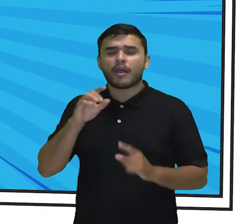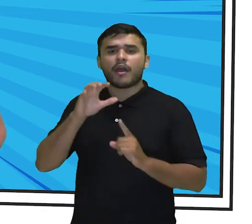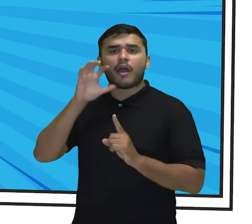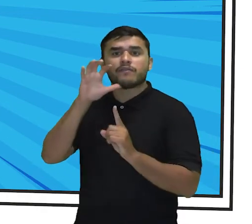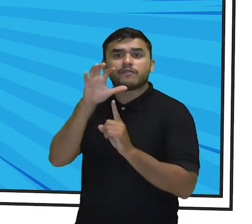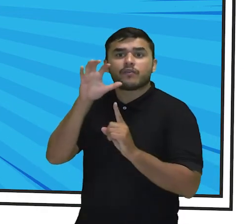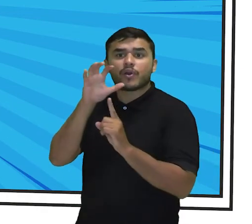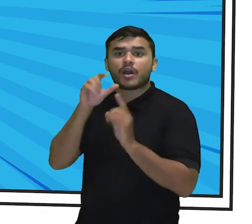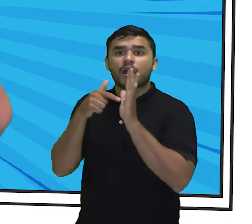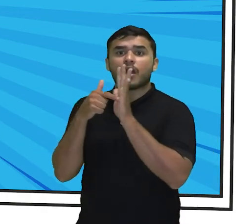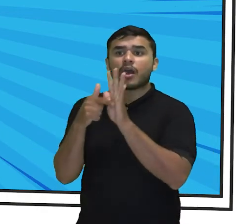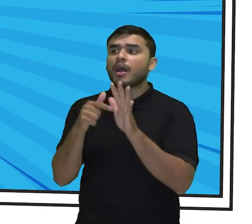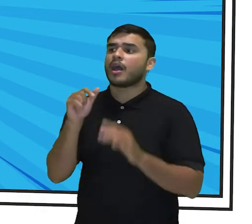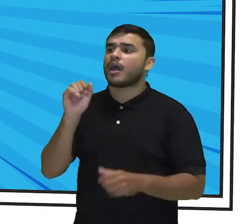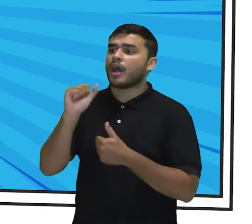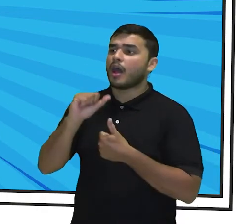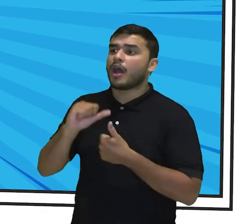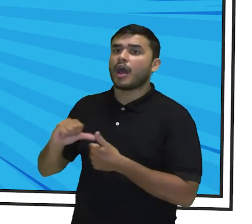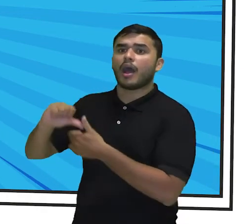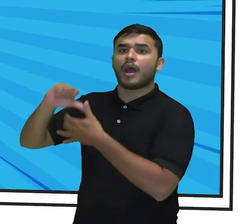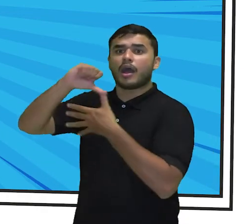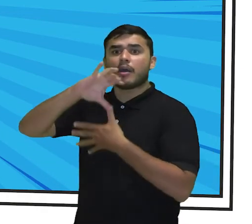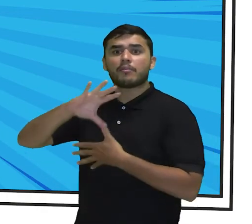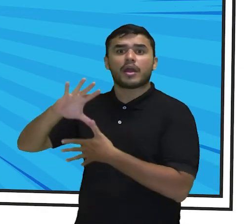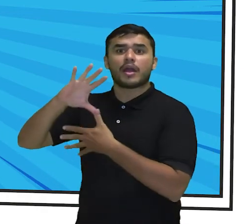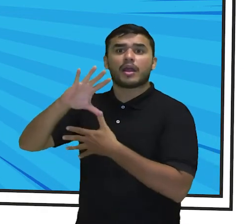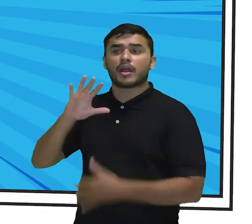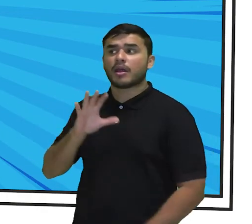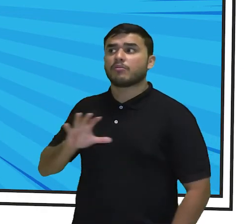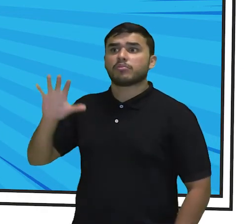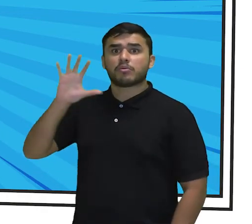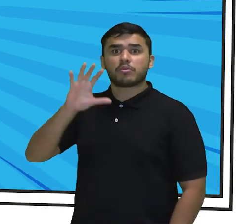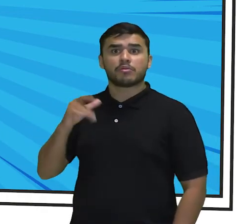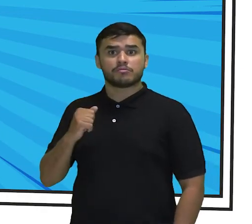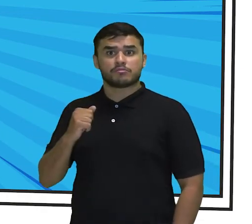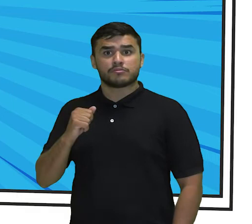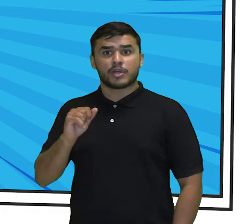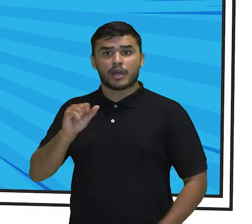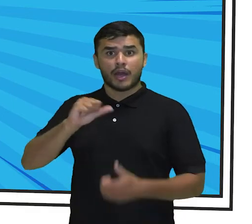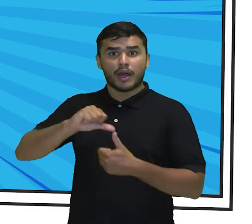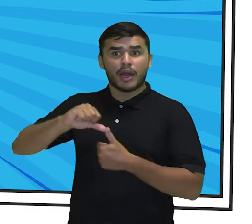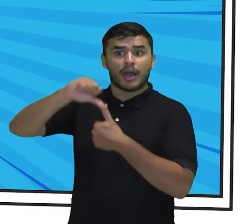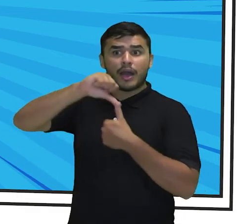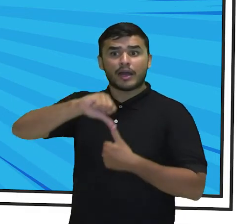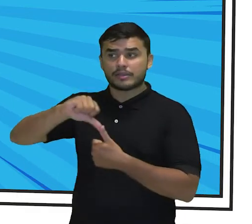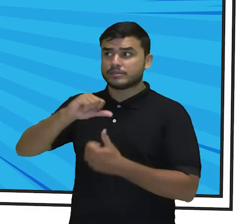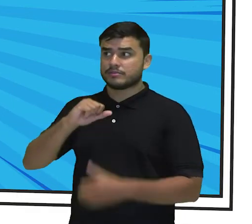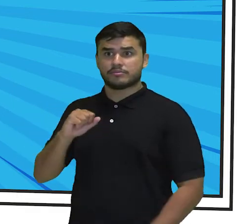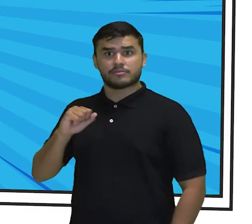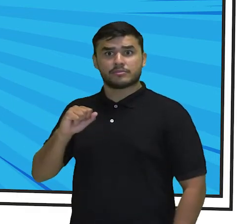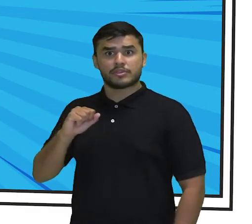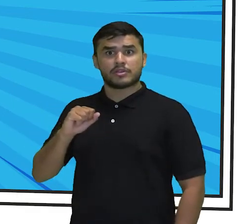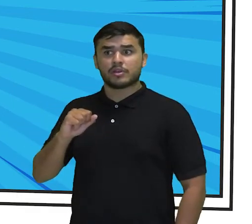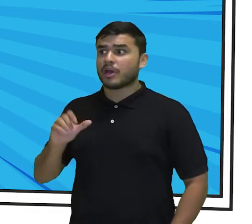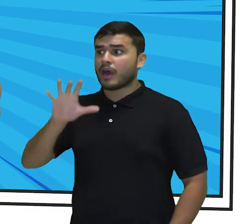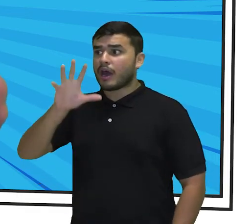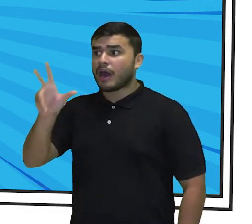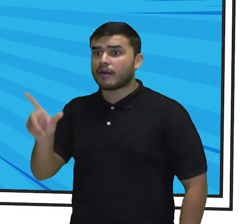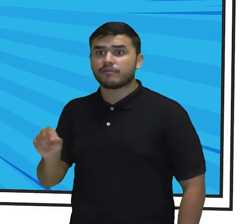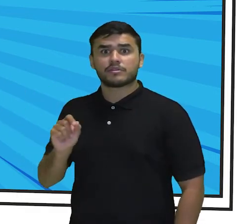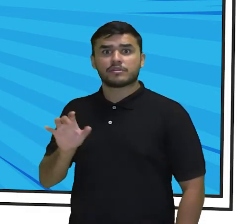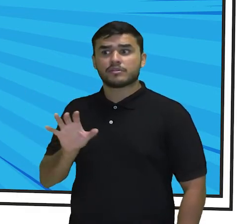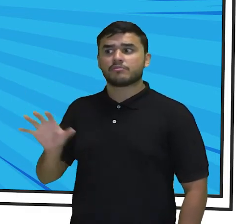América, da África, da Ásia, se evoluíssemos, iríamos ficar iguais a eles. Então vamos